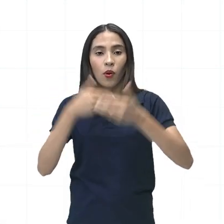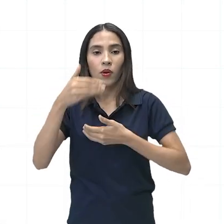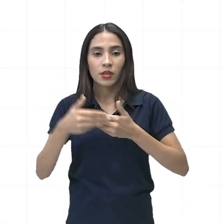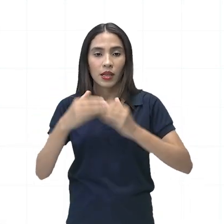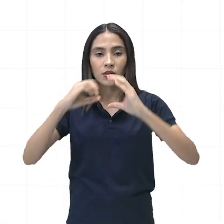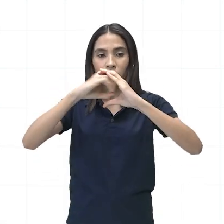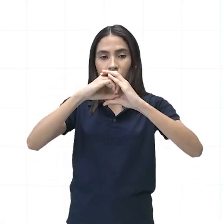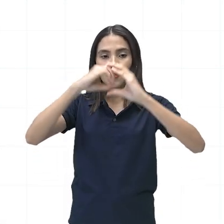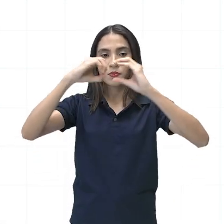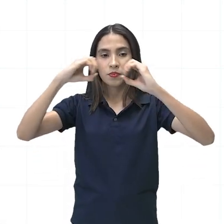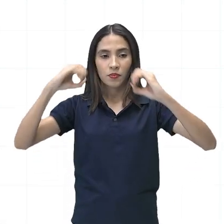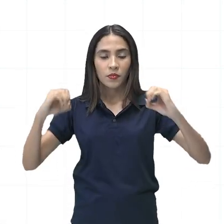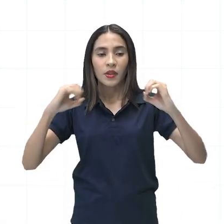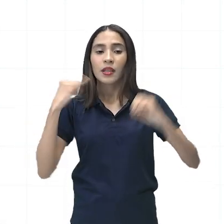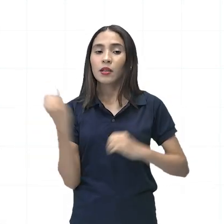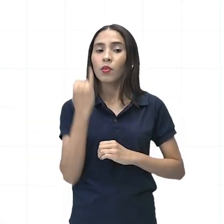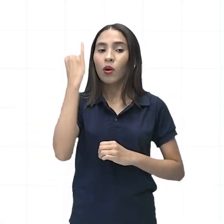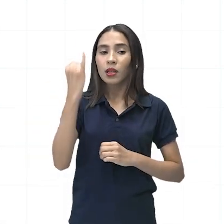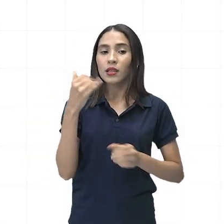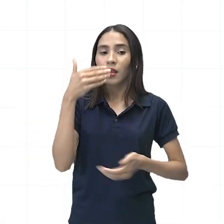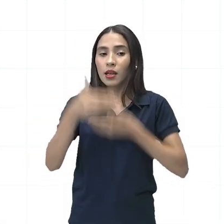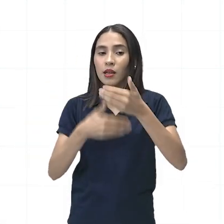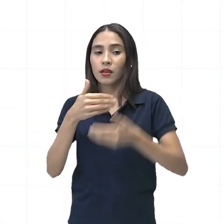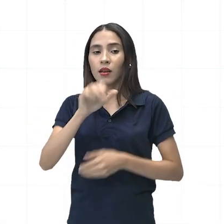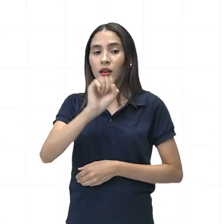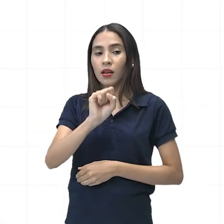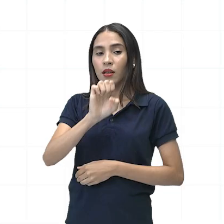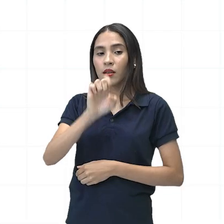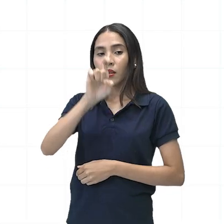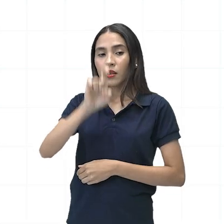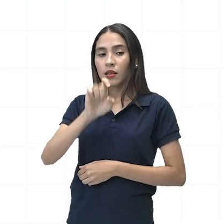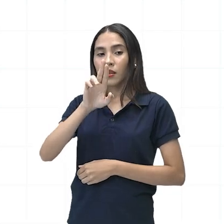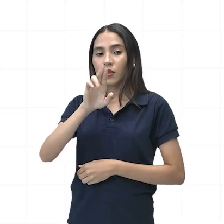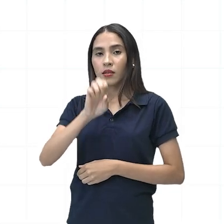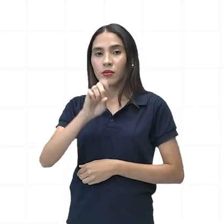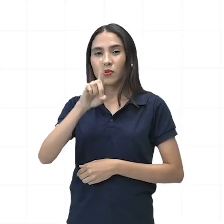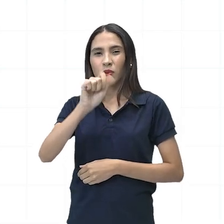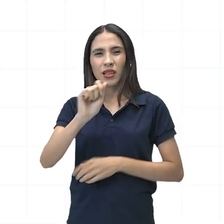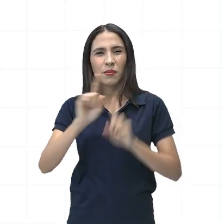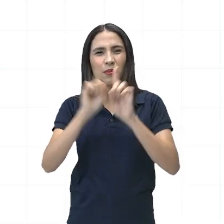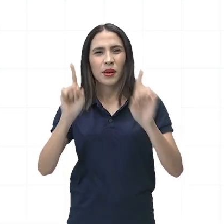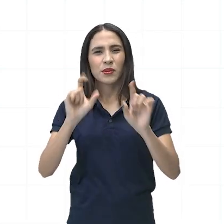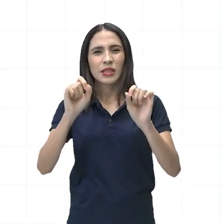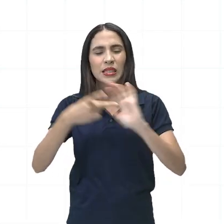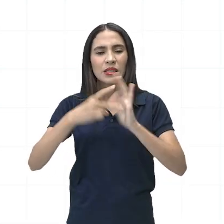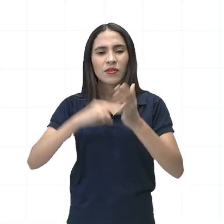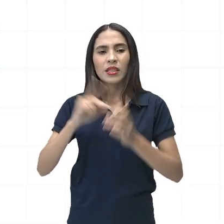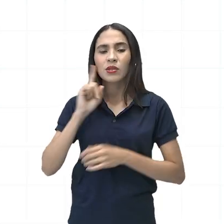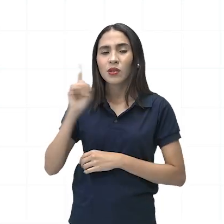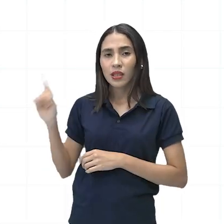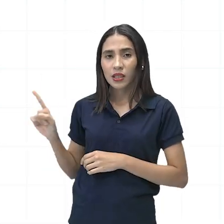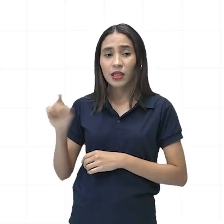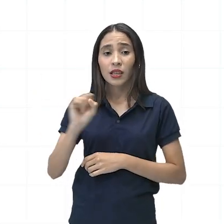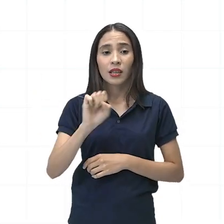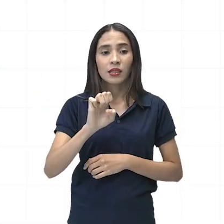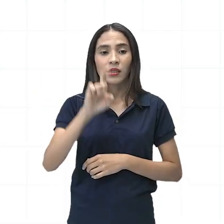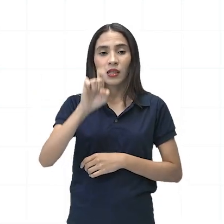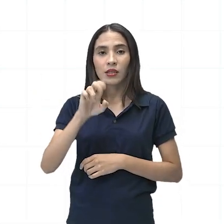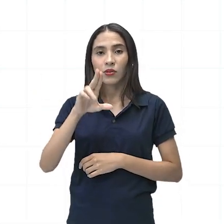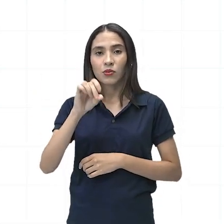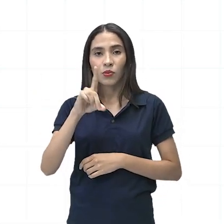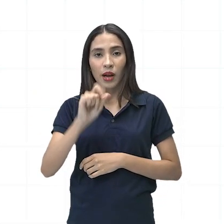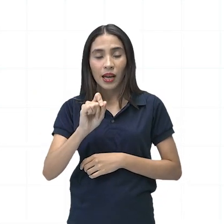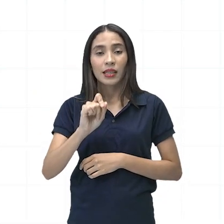celular fundamental para a reprodução sexuada. E o que é a reprodução sexuada? É justamente aquela que ocorre